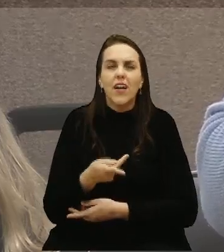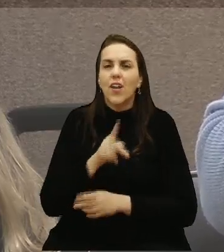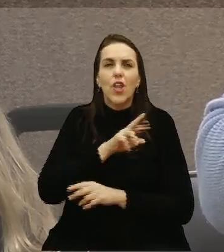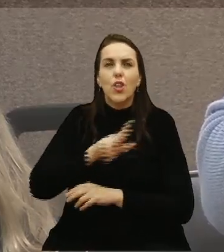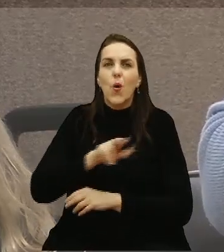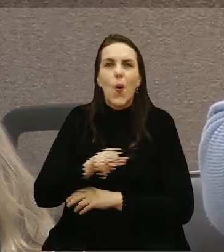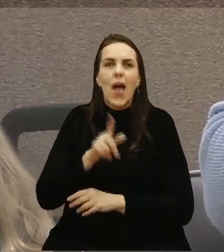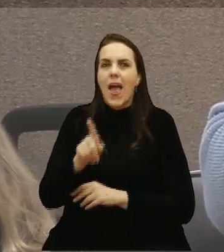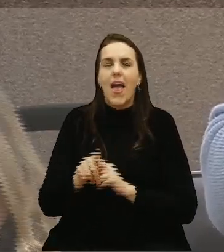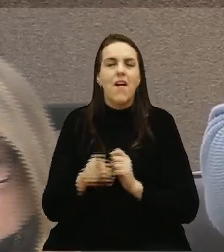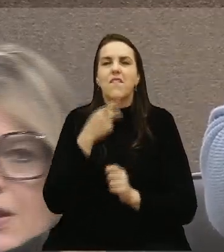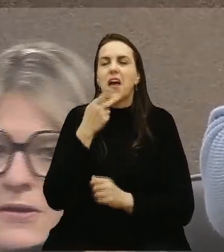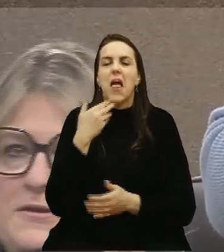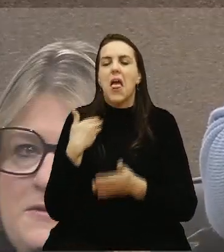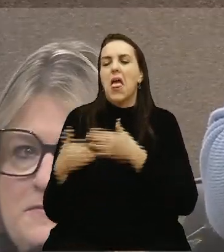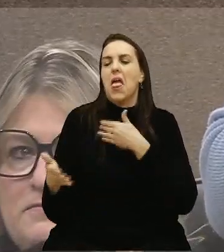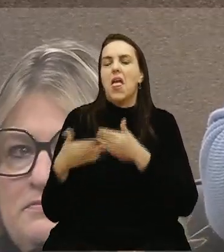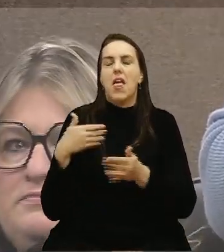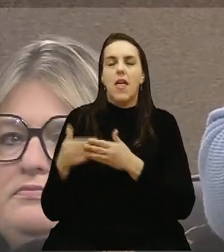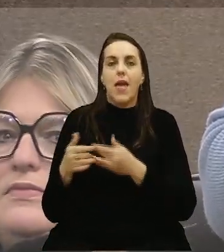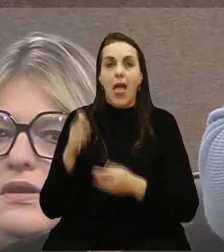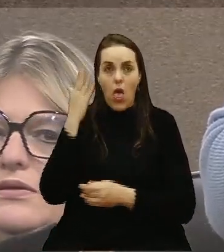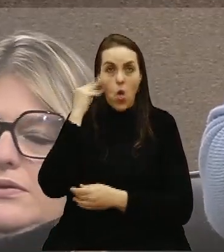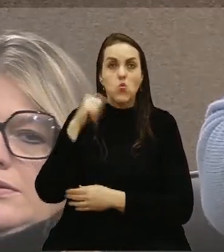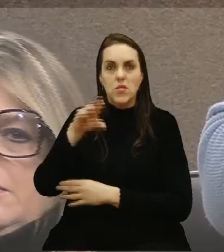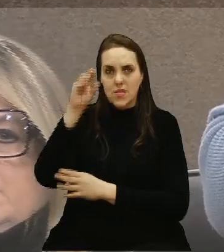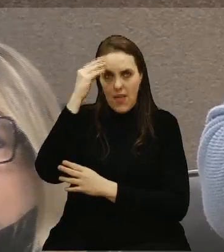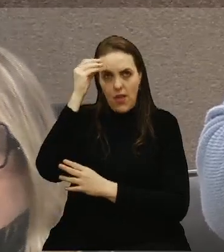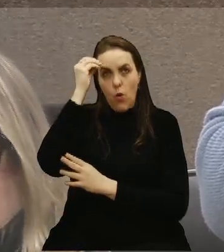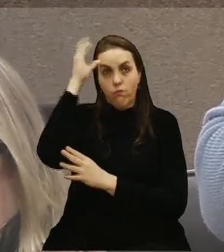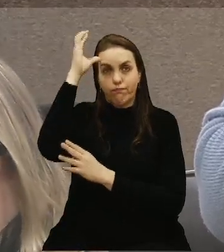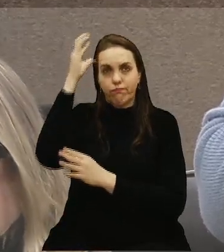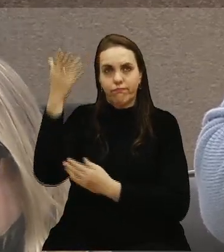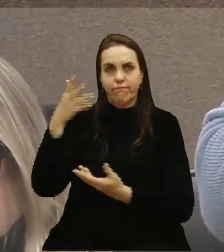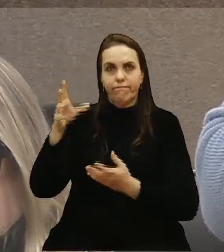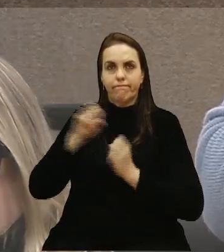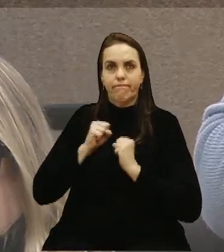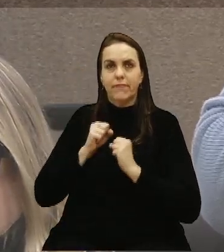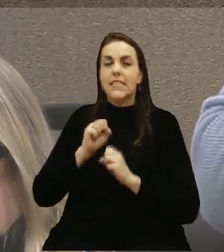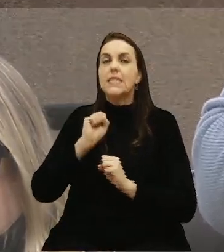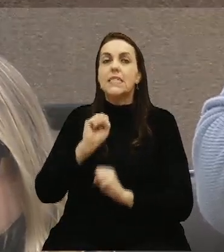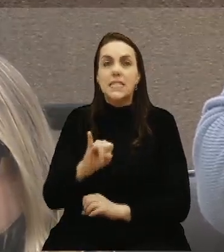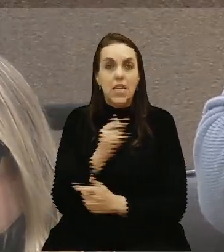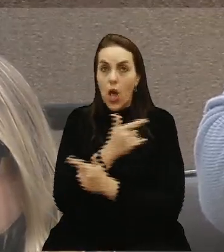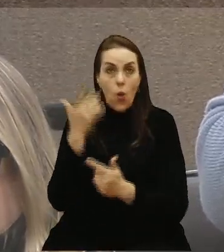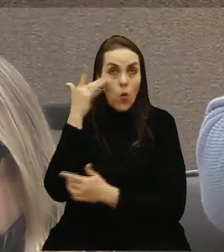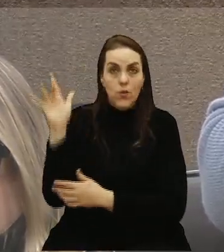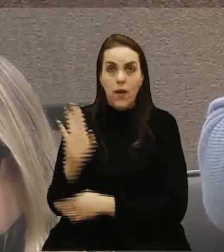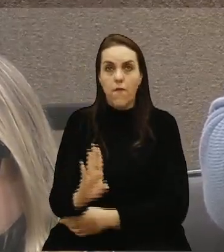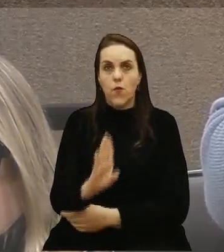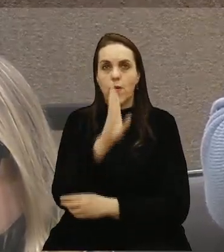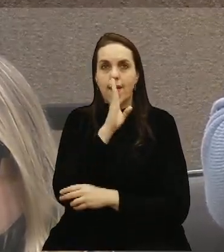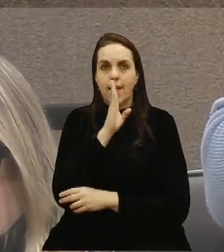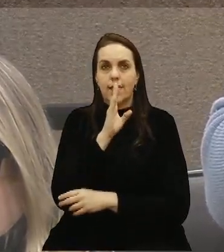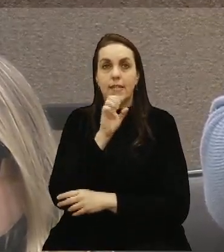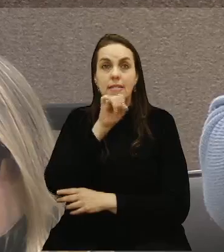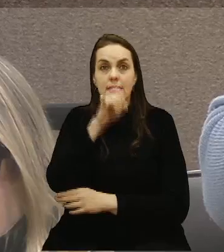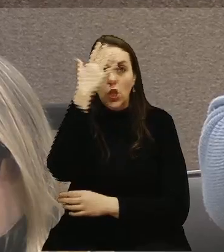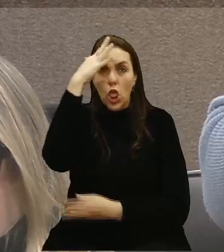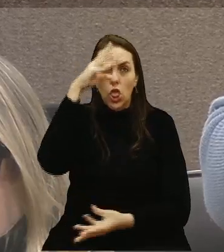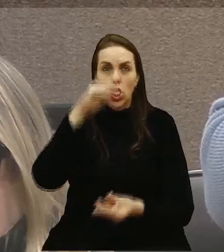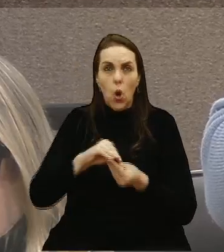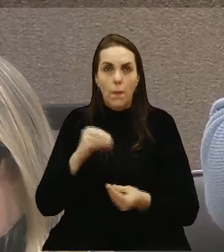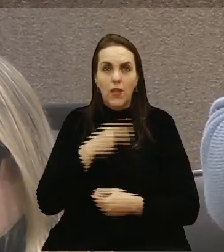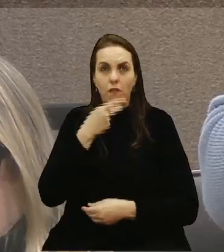falo ao esmo, eu falo com propriedade daquilo que eu estou falando, porque senão eu me calo, vereador. Então, se o senhor não compreendeu aquilo que eu falei, eu